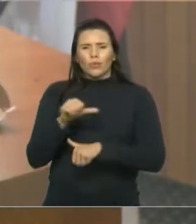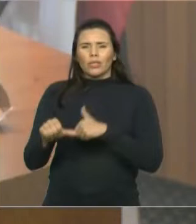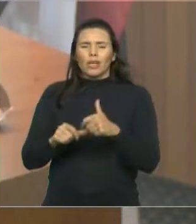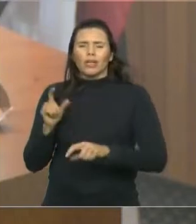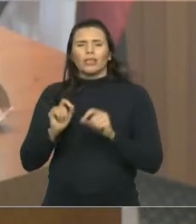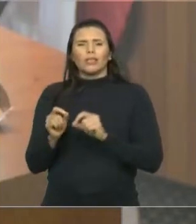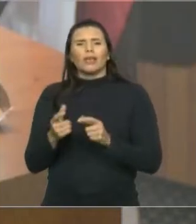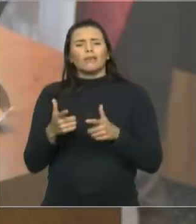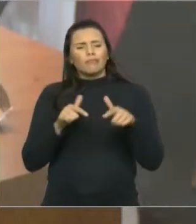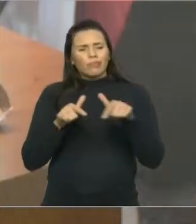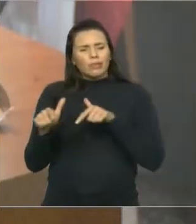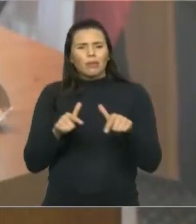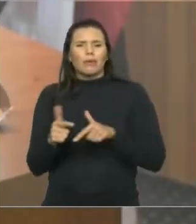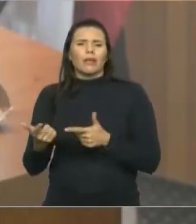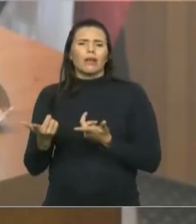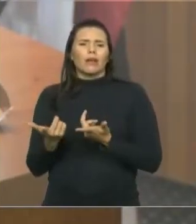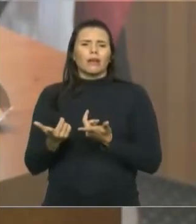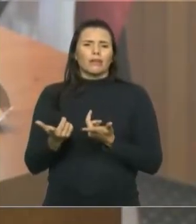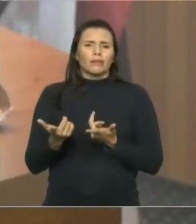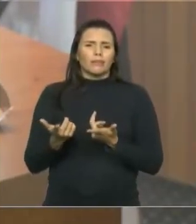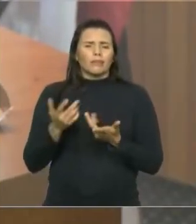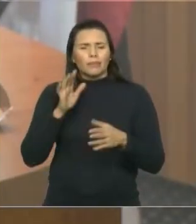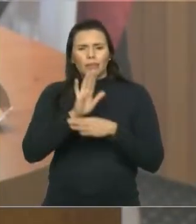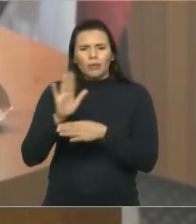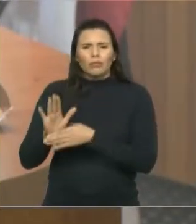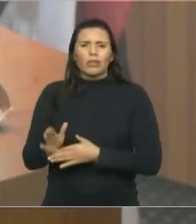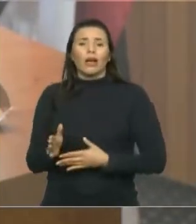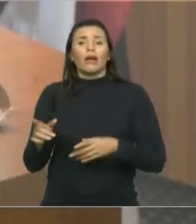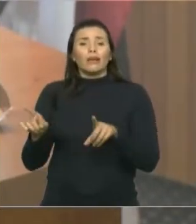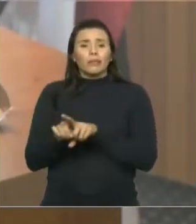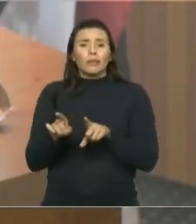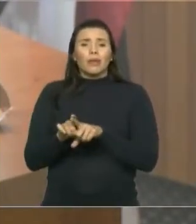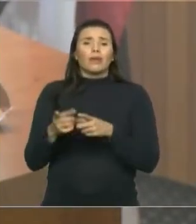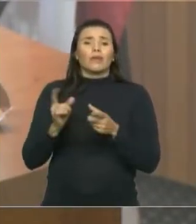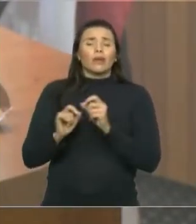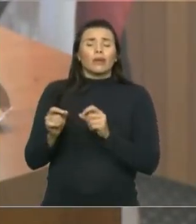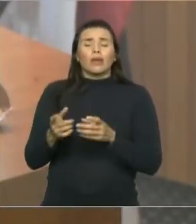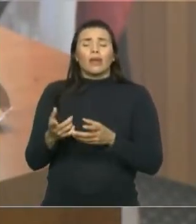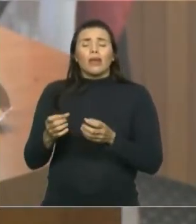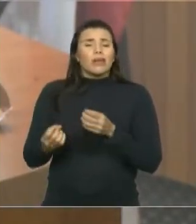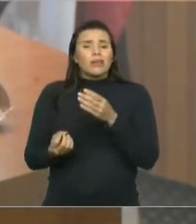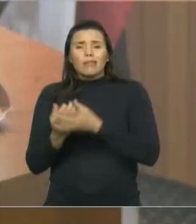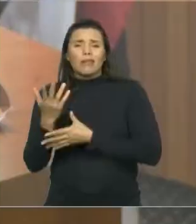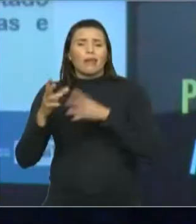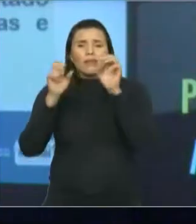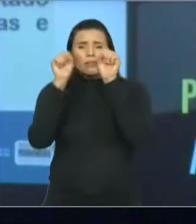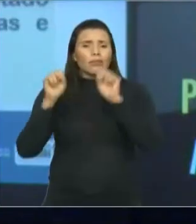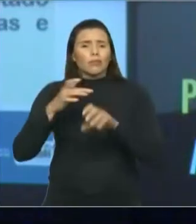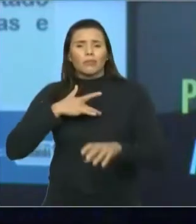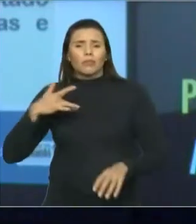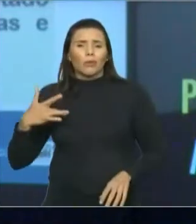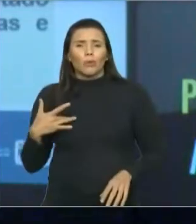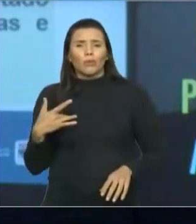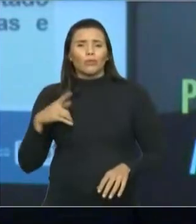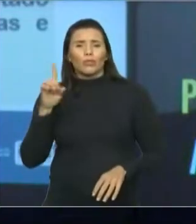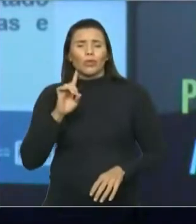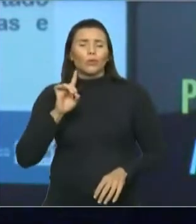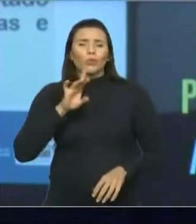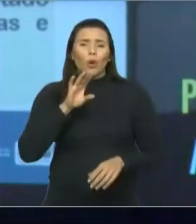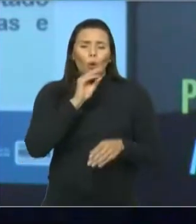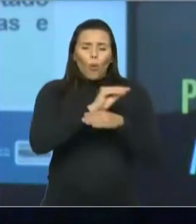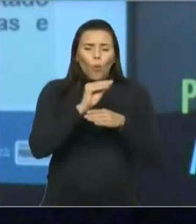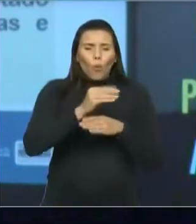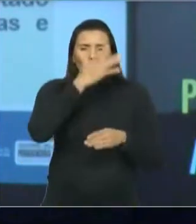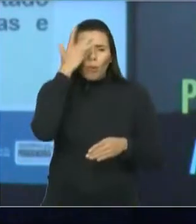proativa e, mais do que isso, de maneira preventiva. Pode passar o slide. De modo que a gente pode